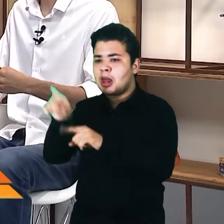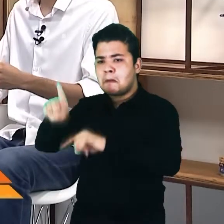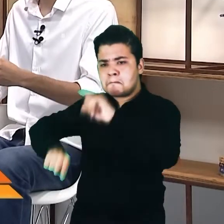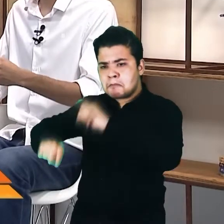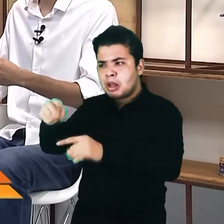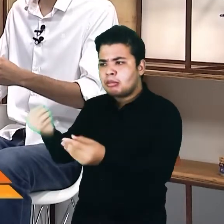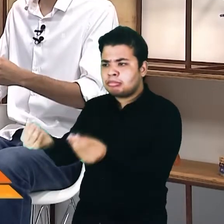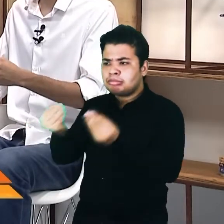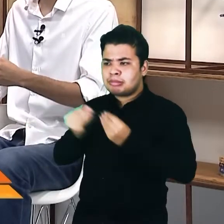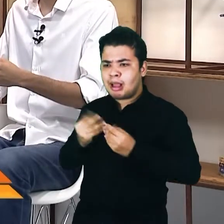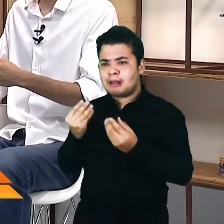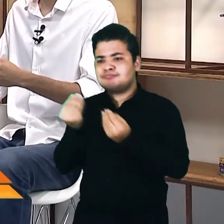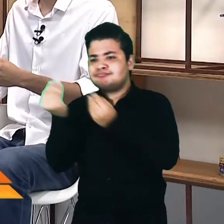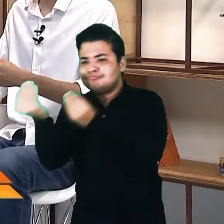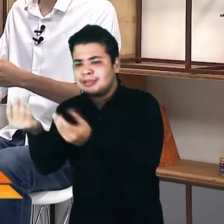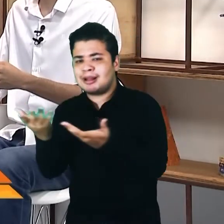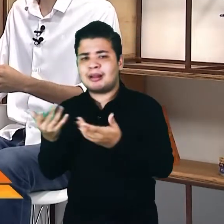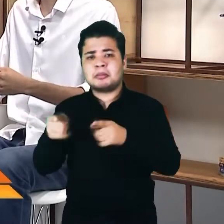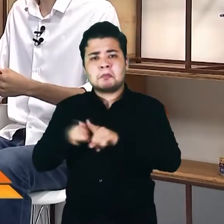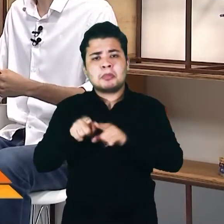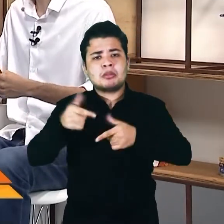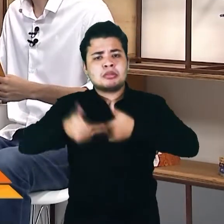trabalho científico.